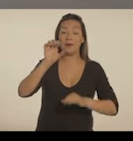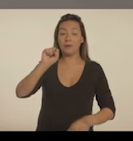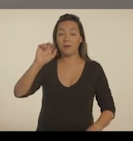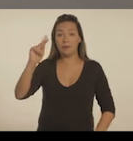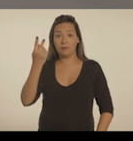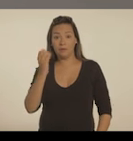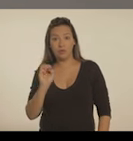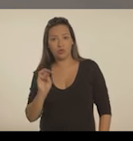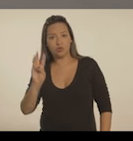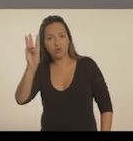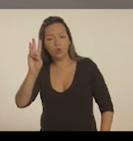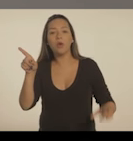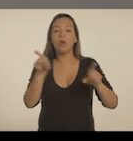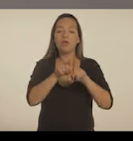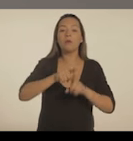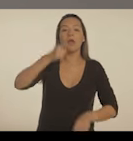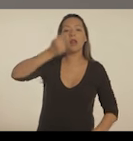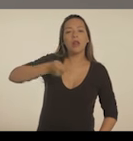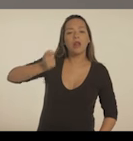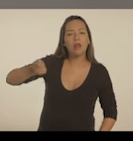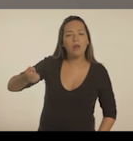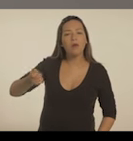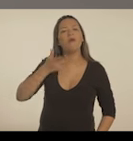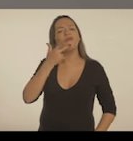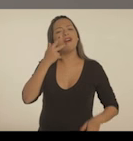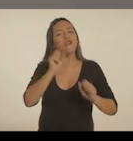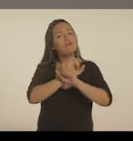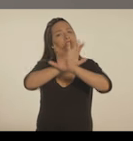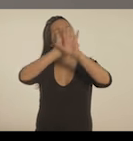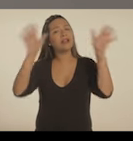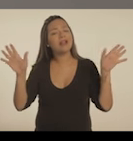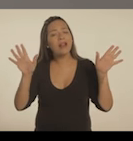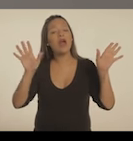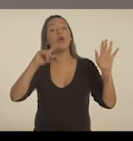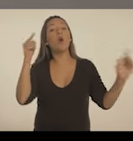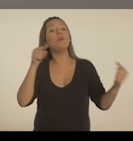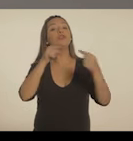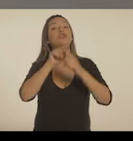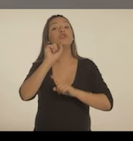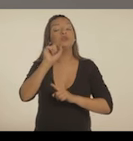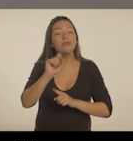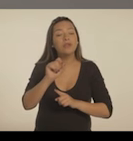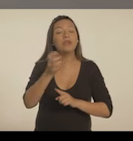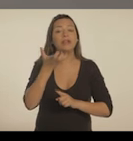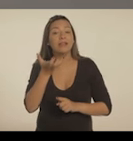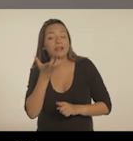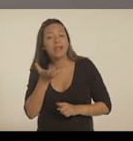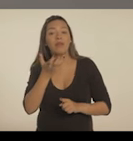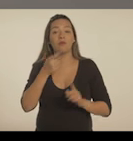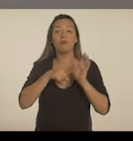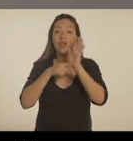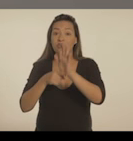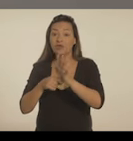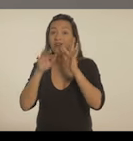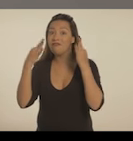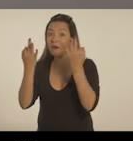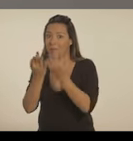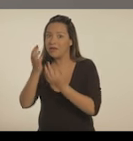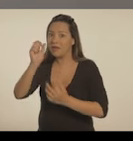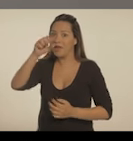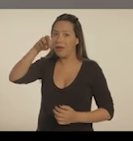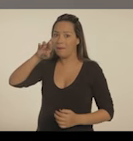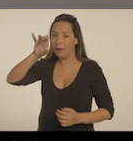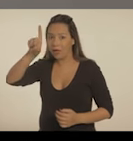claro que o dinheiro era para comprar a casa da família do Amarildo e ajudar outras vítimas de violência. Arrecadamos R$ 359 mil.